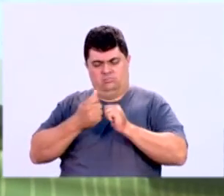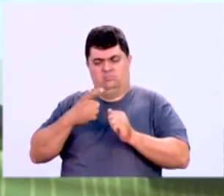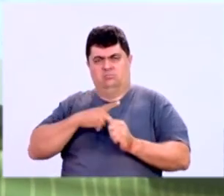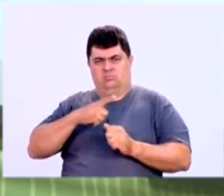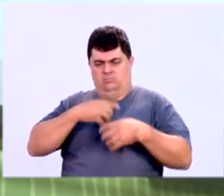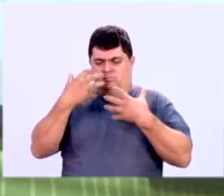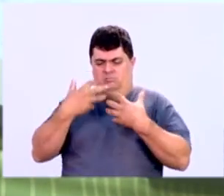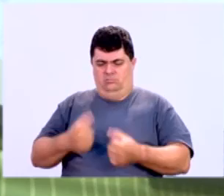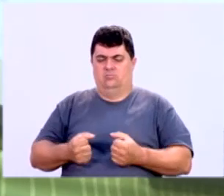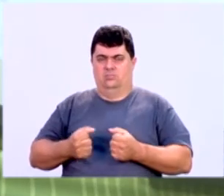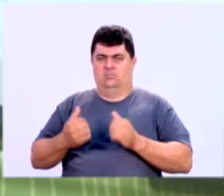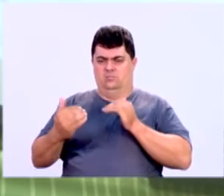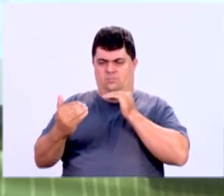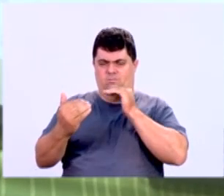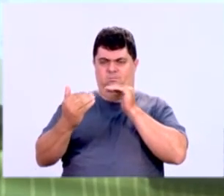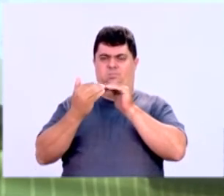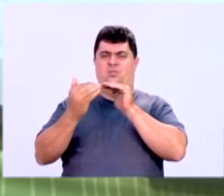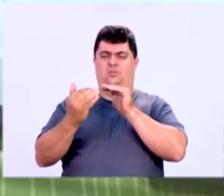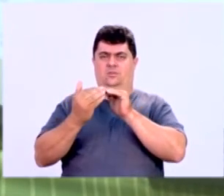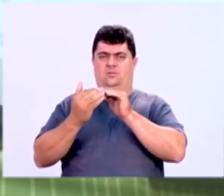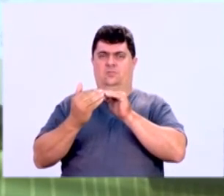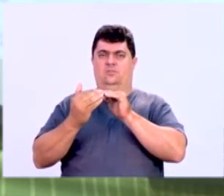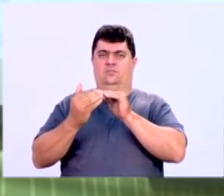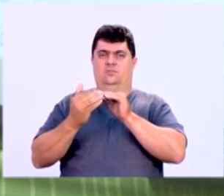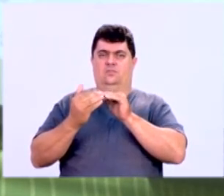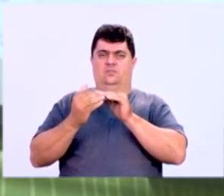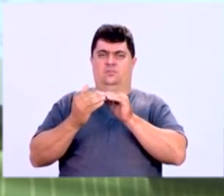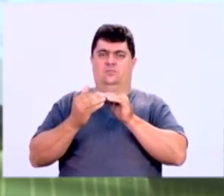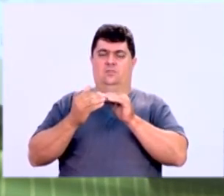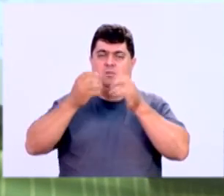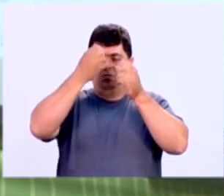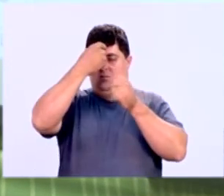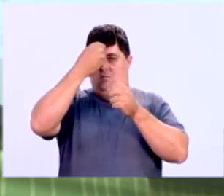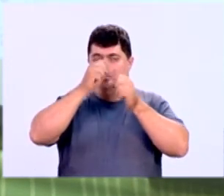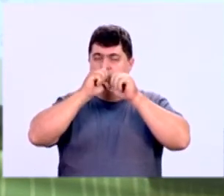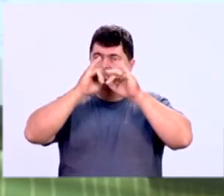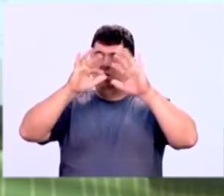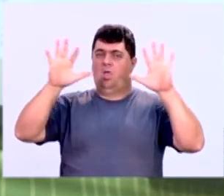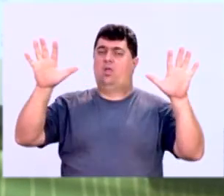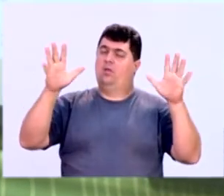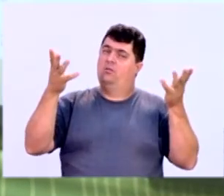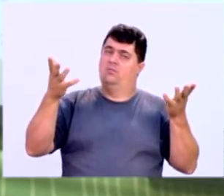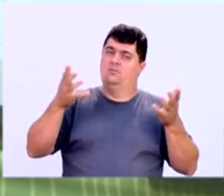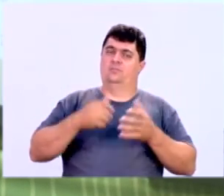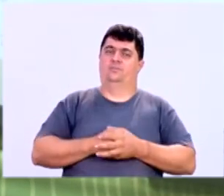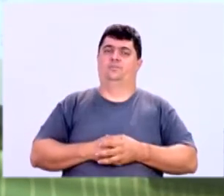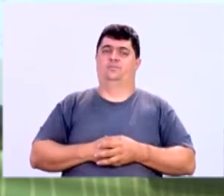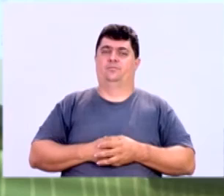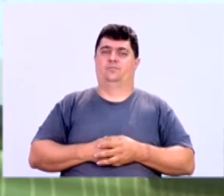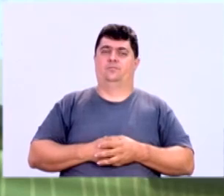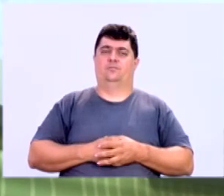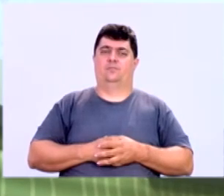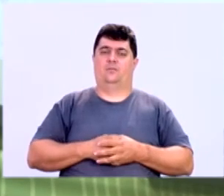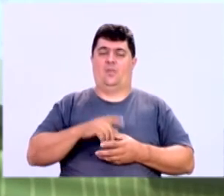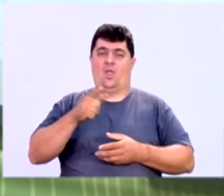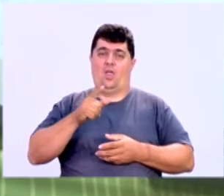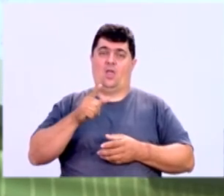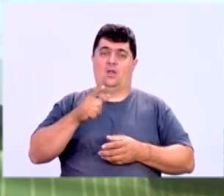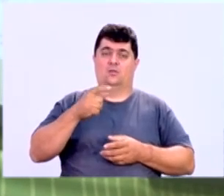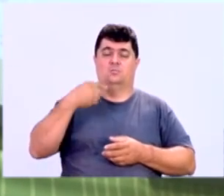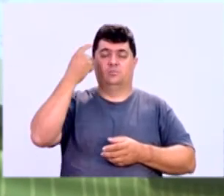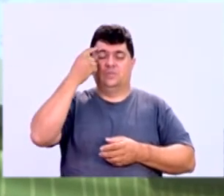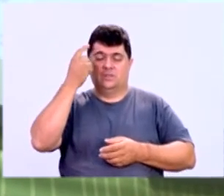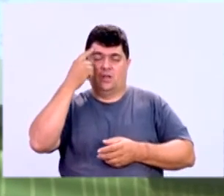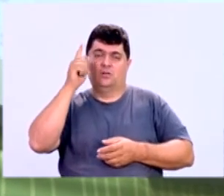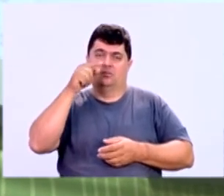estamos dispostos a conhecer essa nova metodologia e aplicar na nossa sala de aula? Então, é esse tipo de